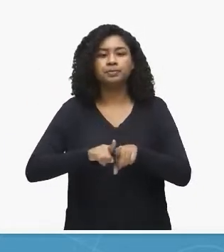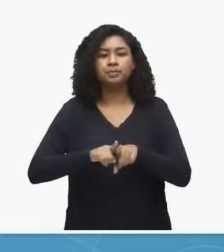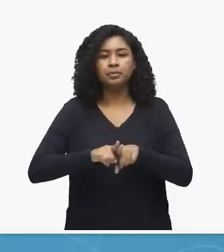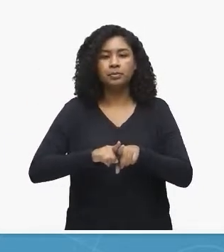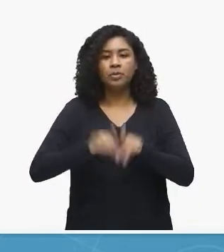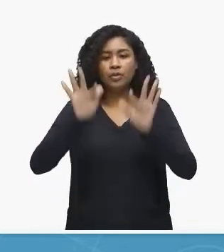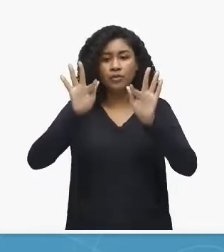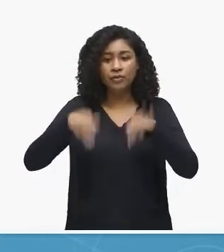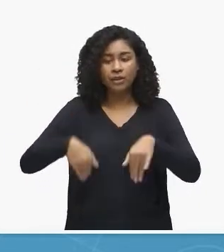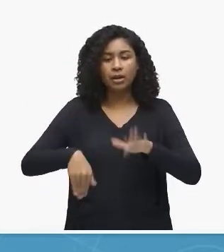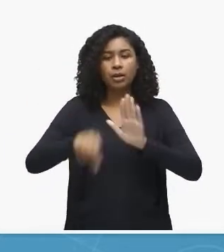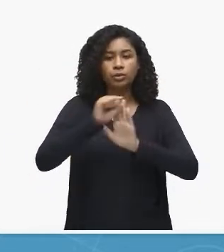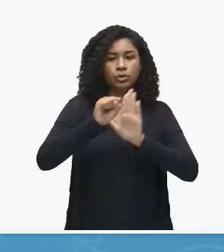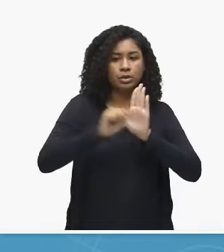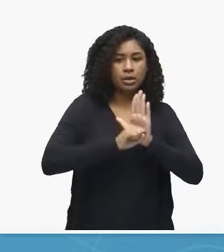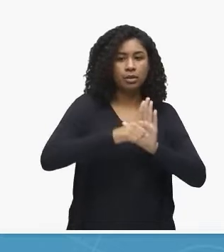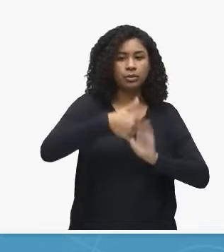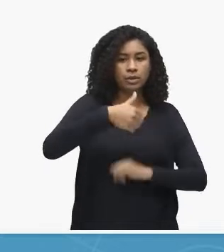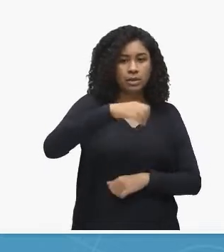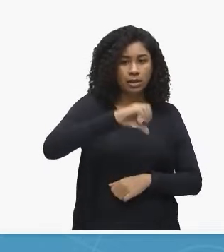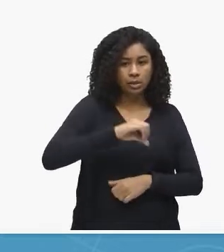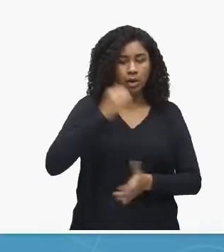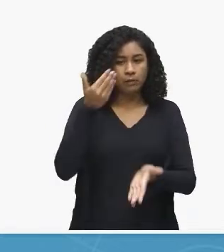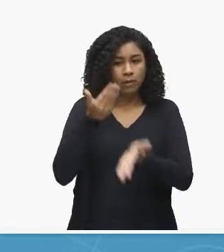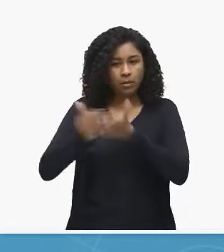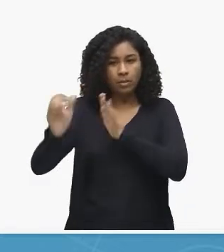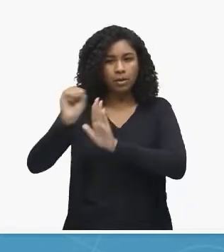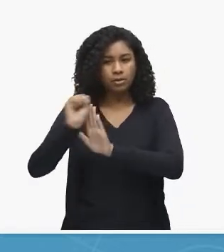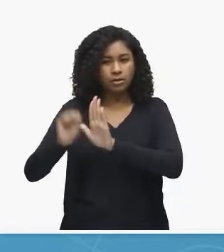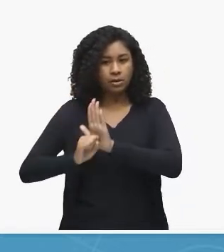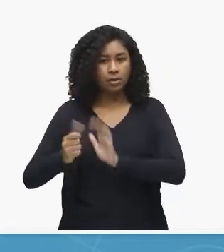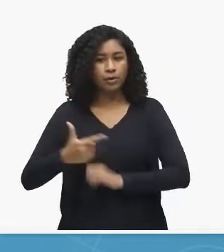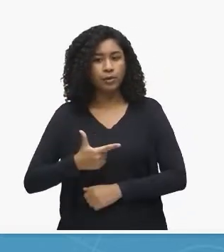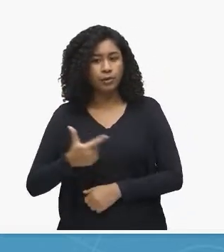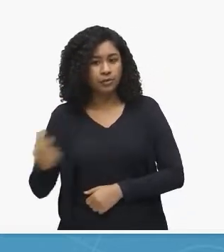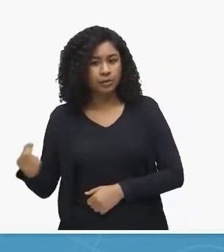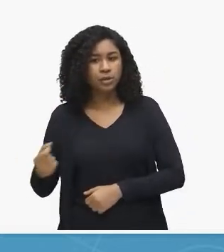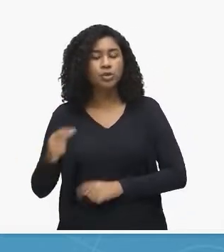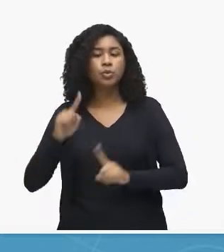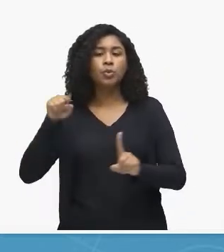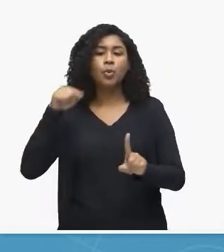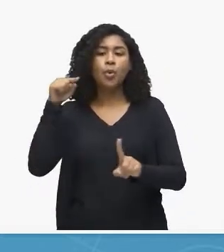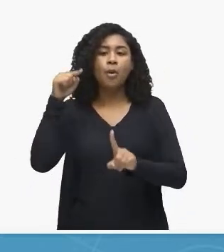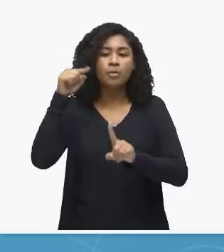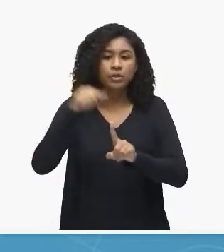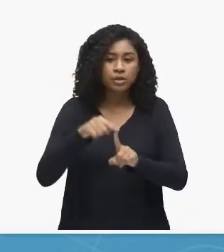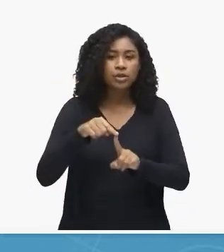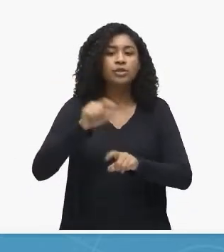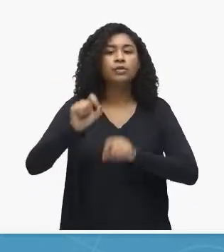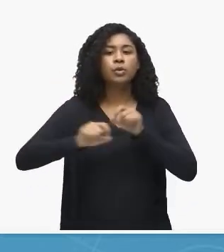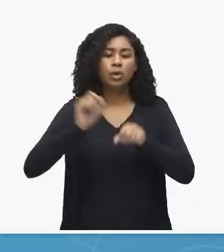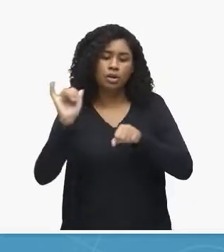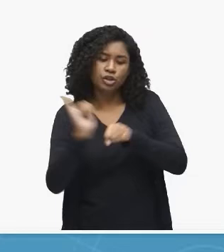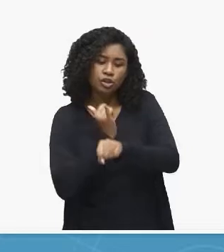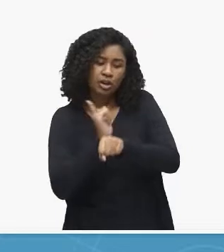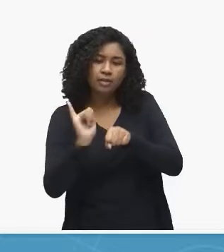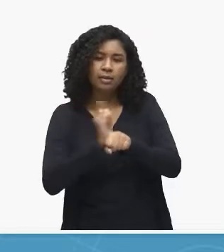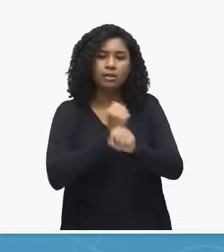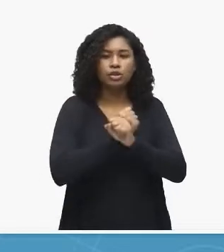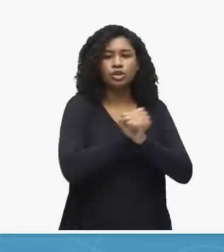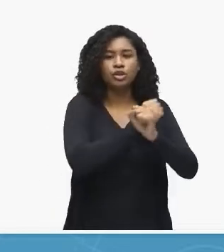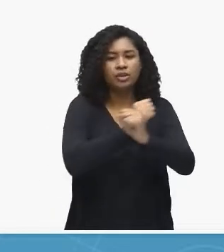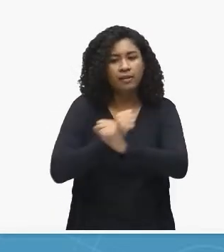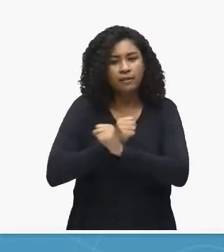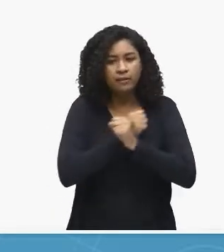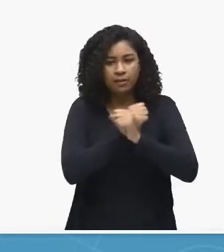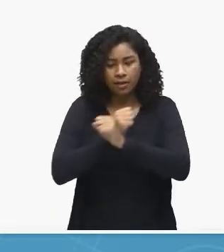XIX, início do século XX, nessas que tinham o objetivo aí de manter ou ampliar espaços estratégicos de defesa e de